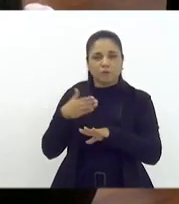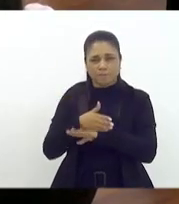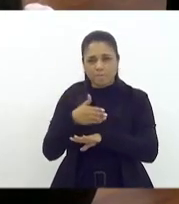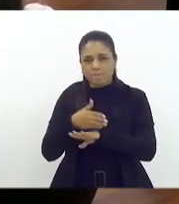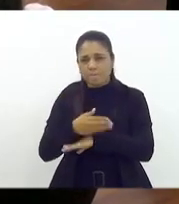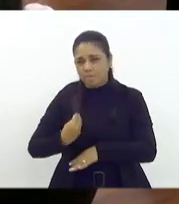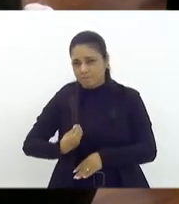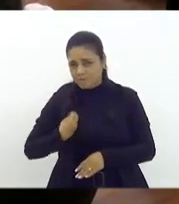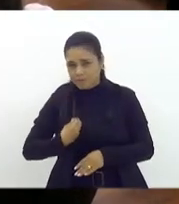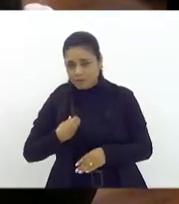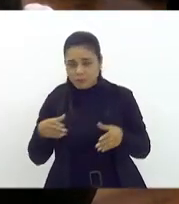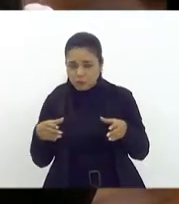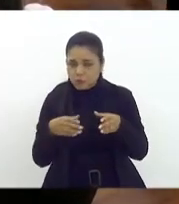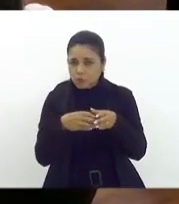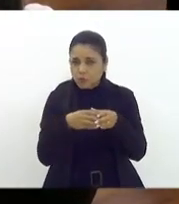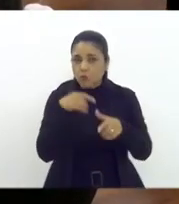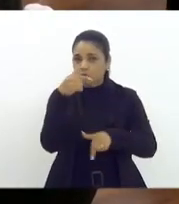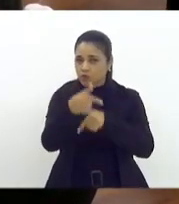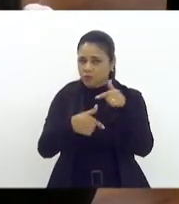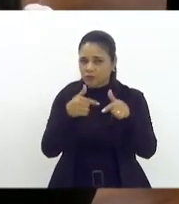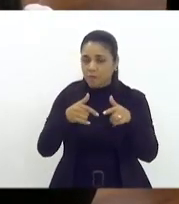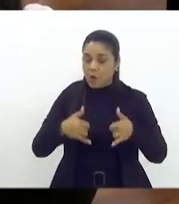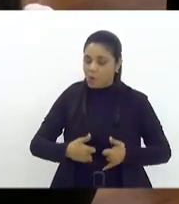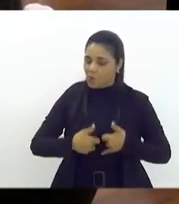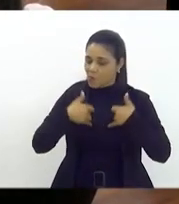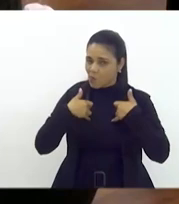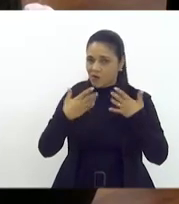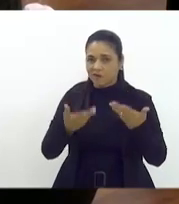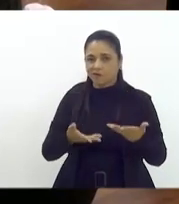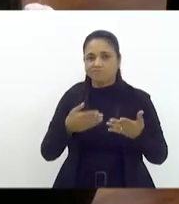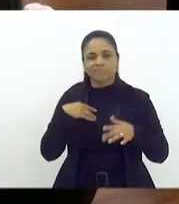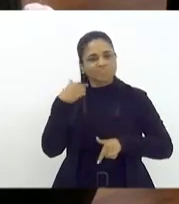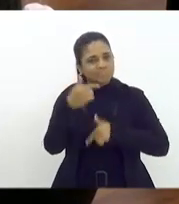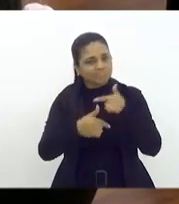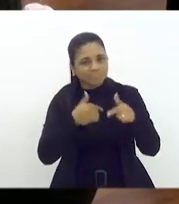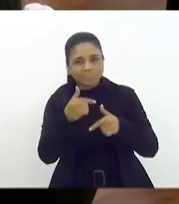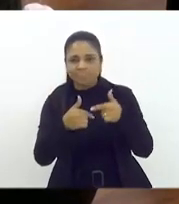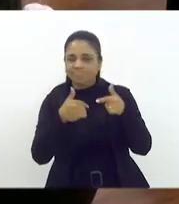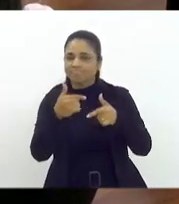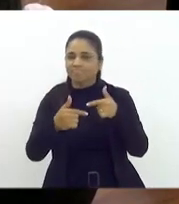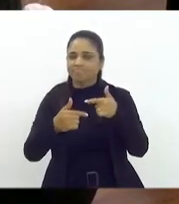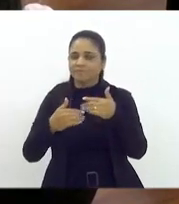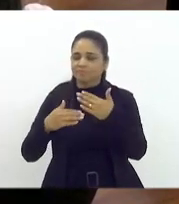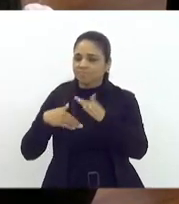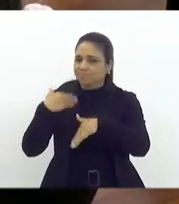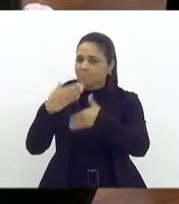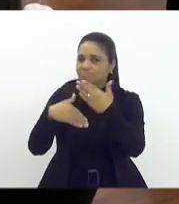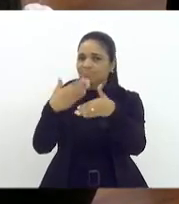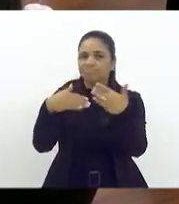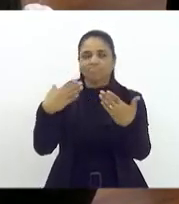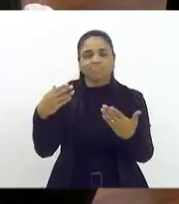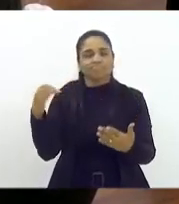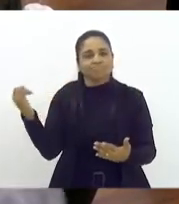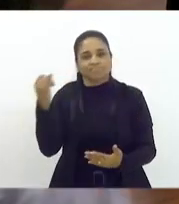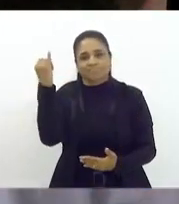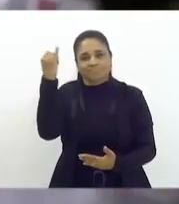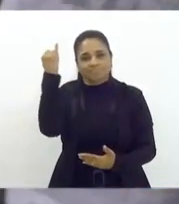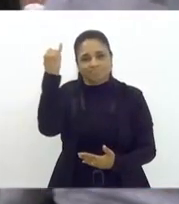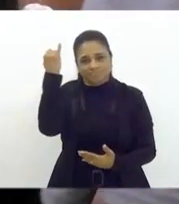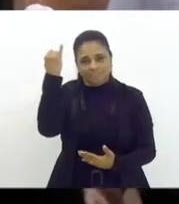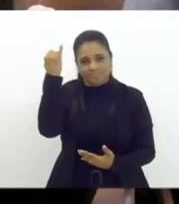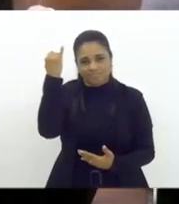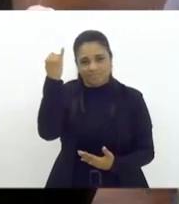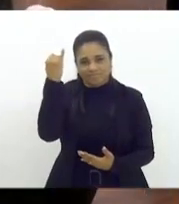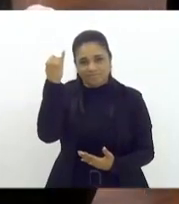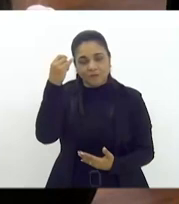grupo de trabalho tiver honra de participar e foi um trabalho acho que gerou frutos muito importantes quando a